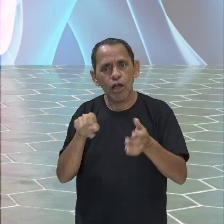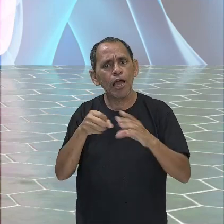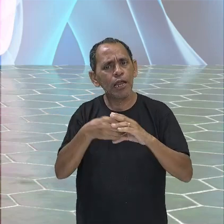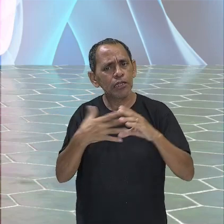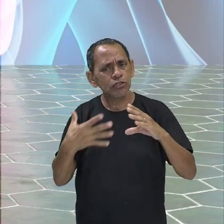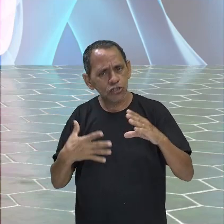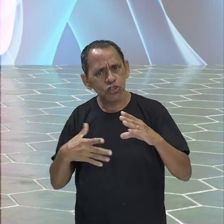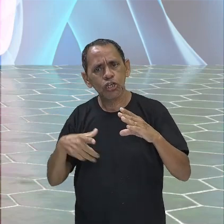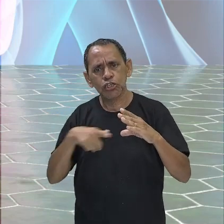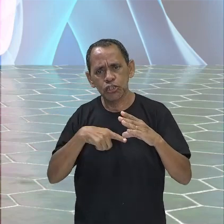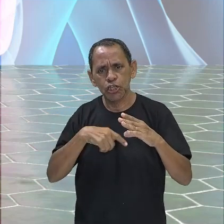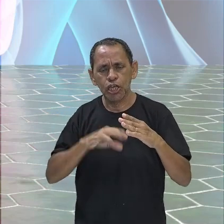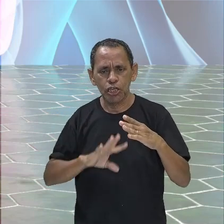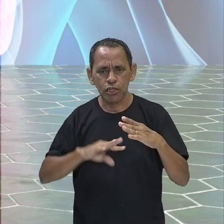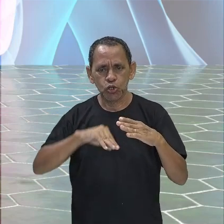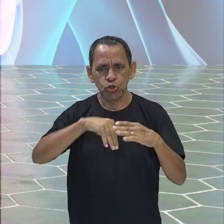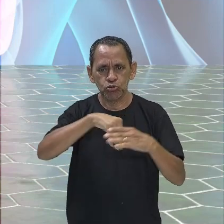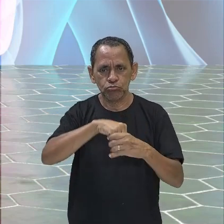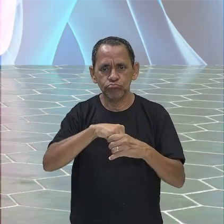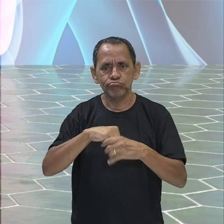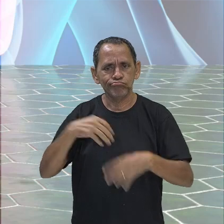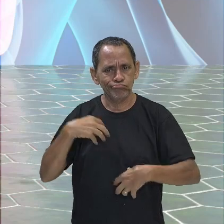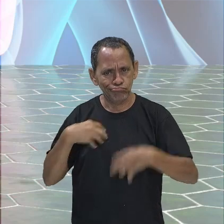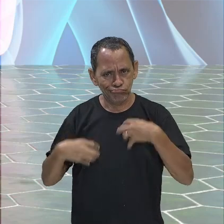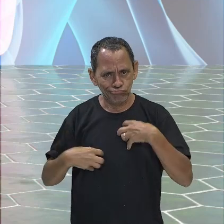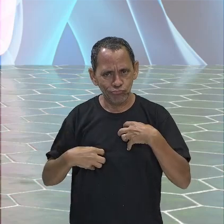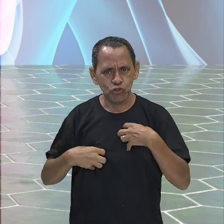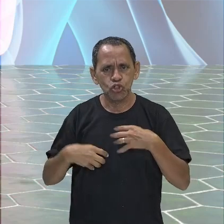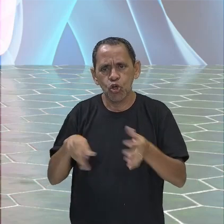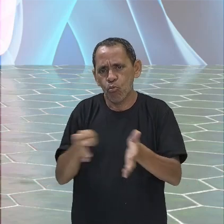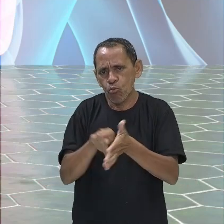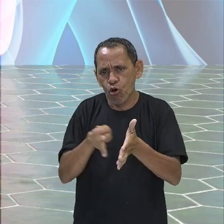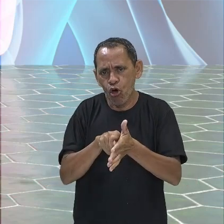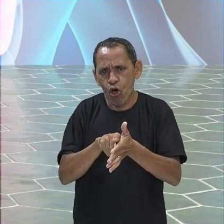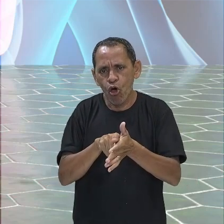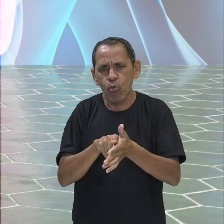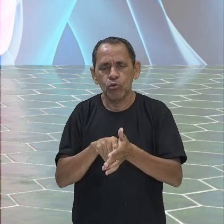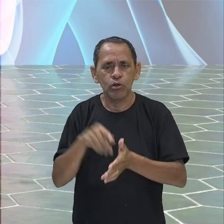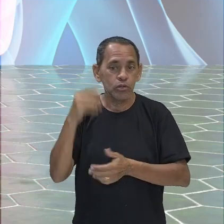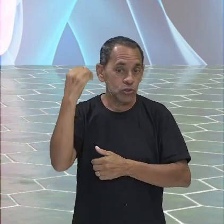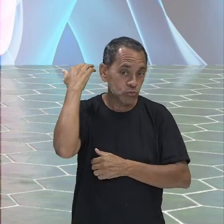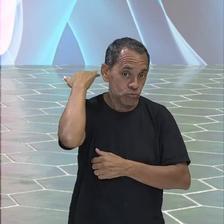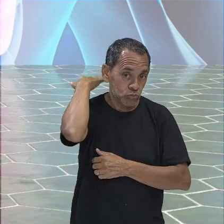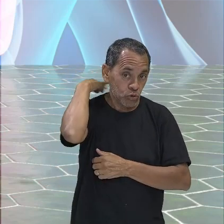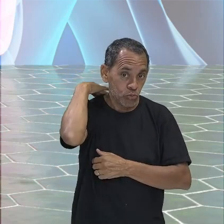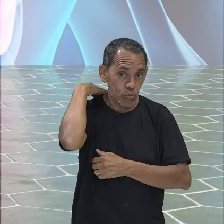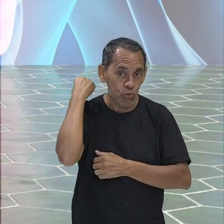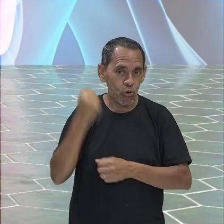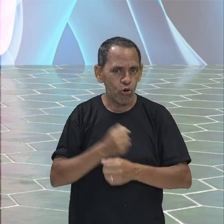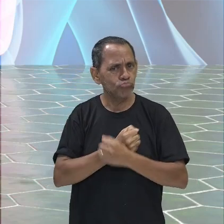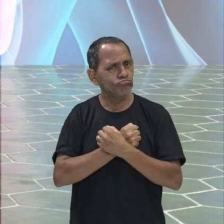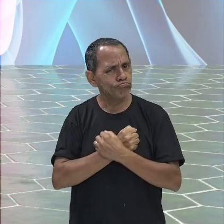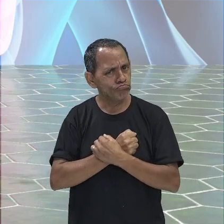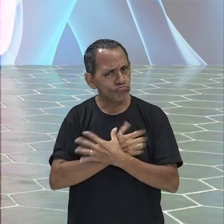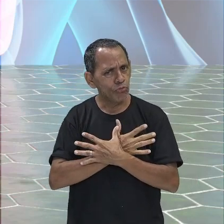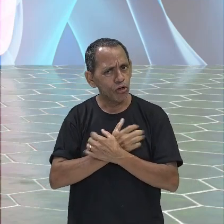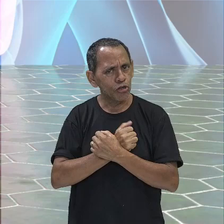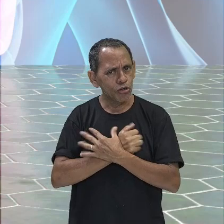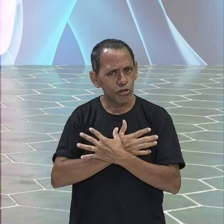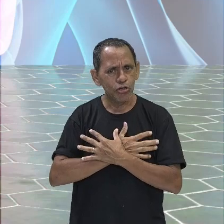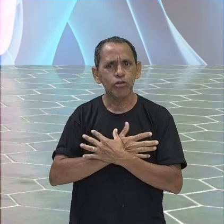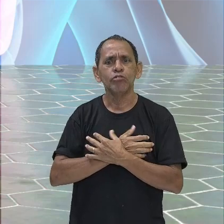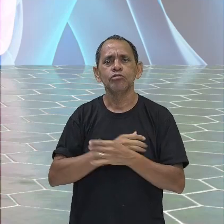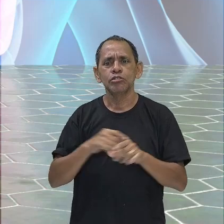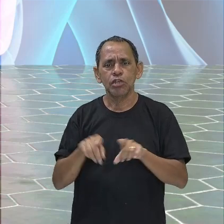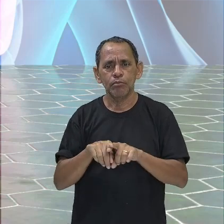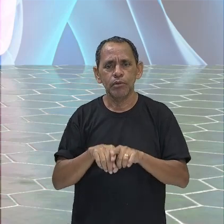conjunto de órgãos, né? E nós temos aqui já os pulmões, né? Os bronquíolos e cada vez mais